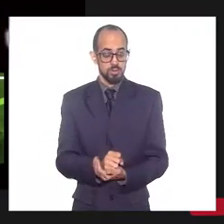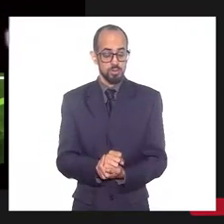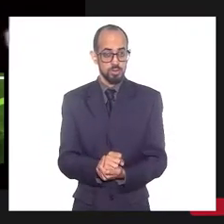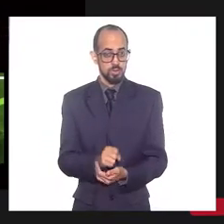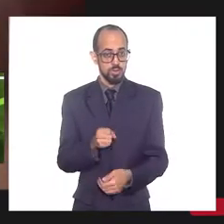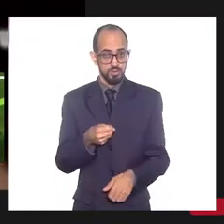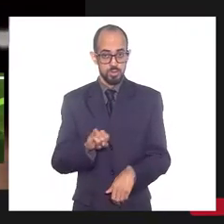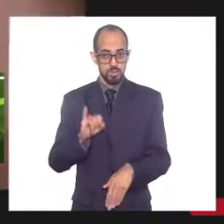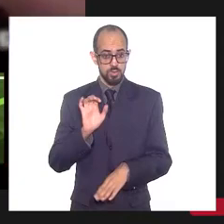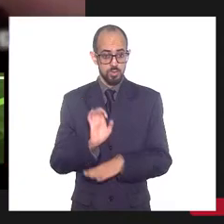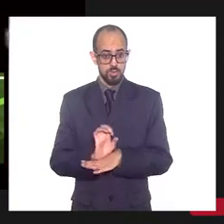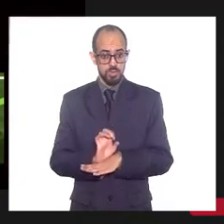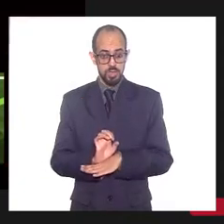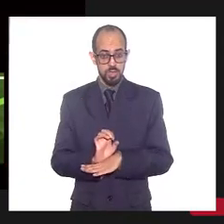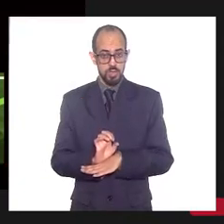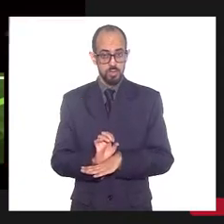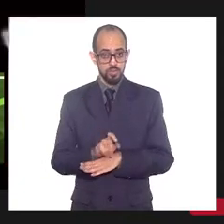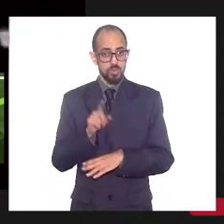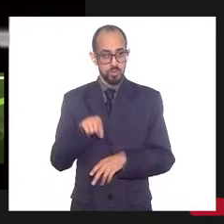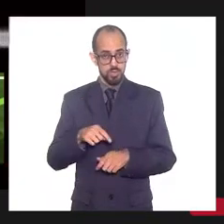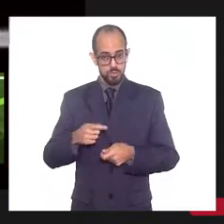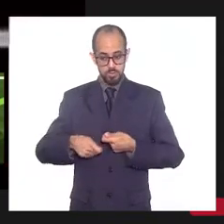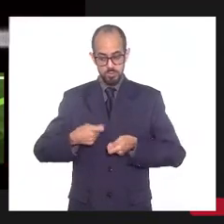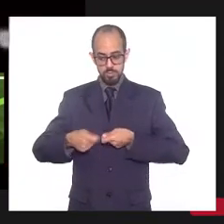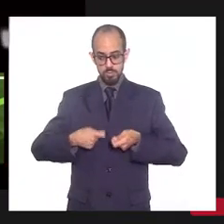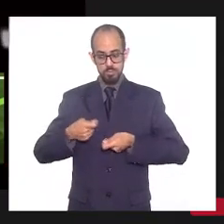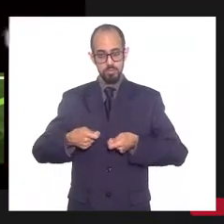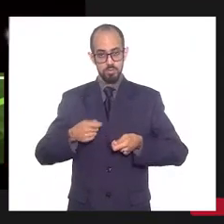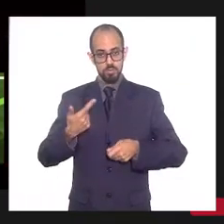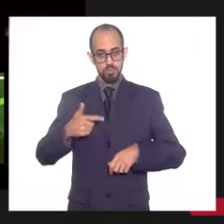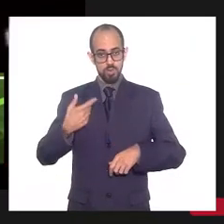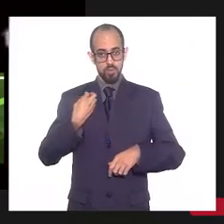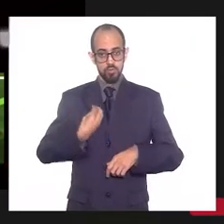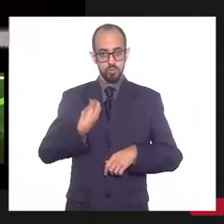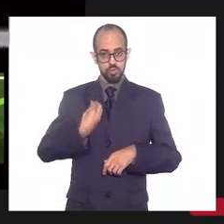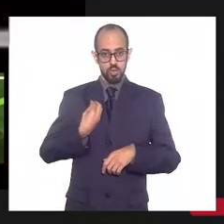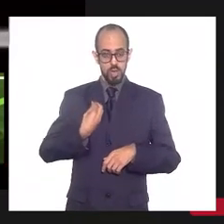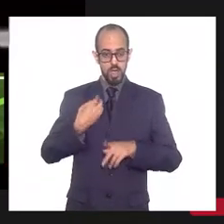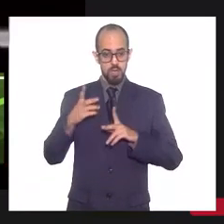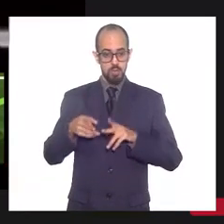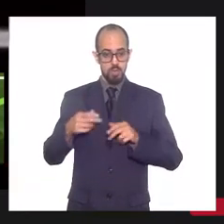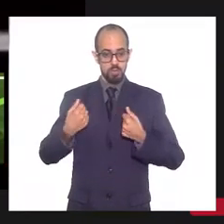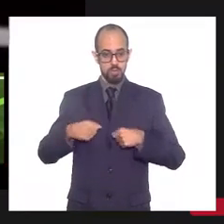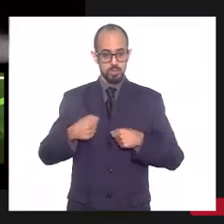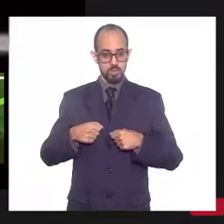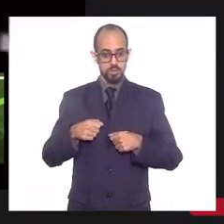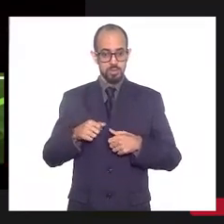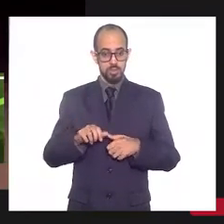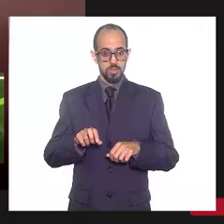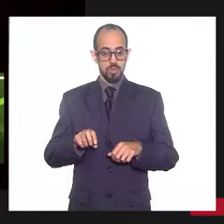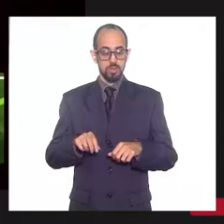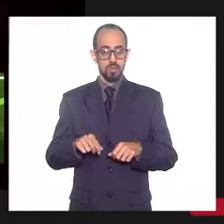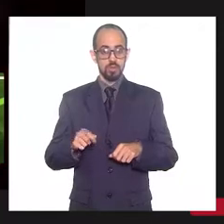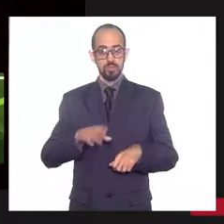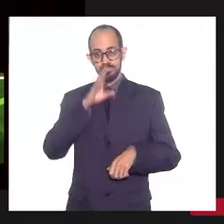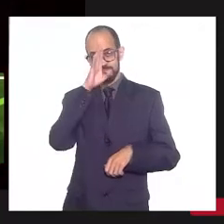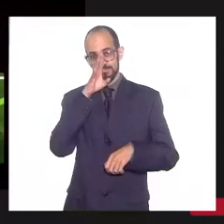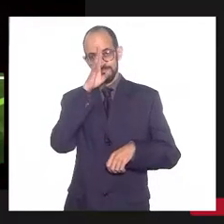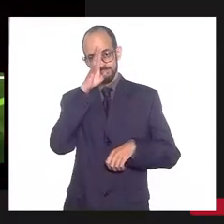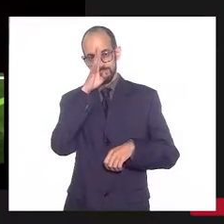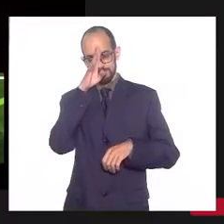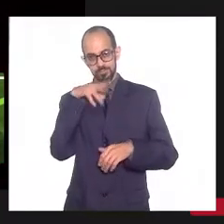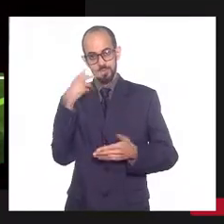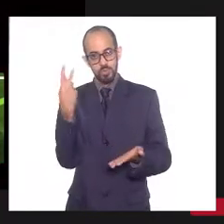que é o agente regulador de tudo isso não funciona como deve recusar de surdos